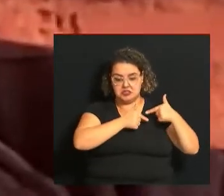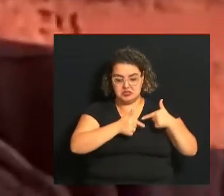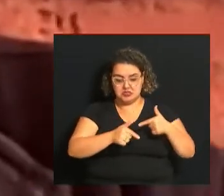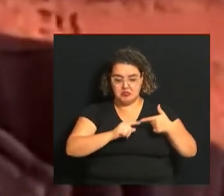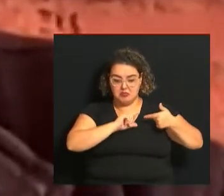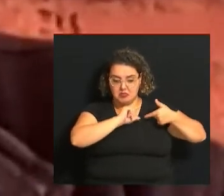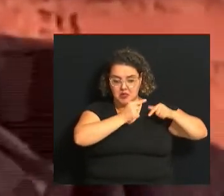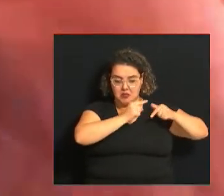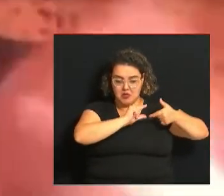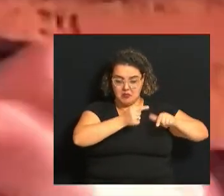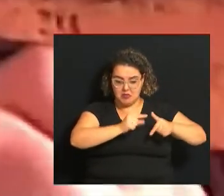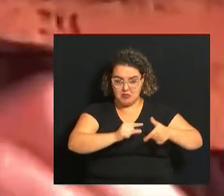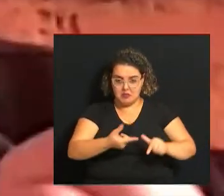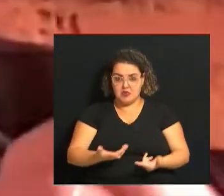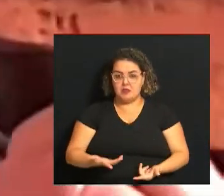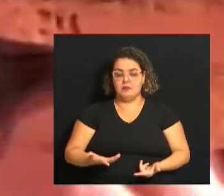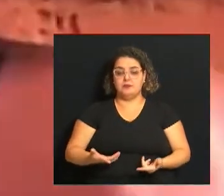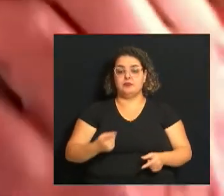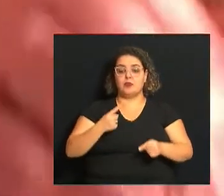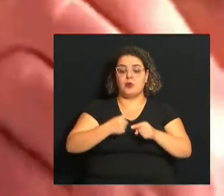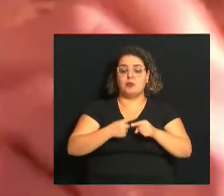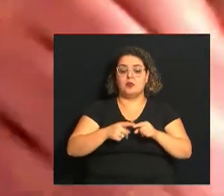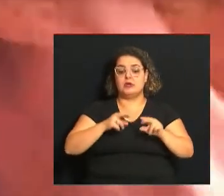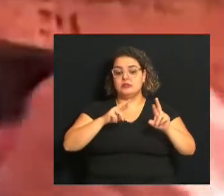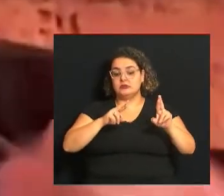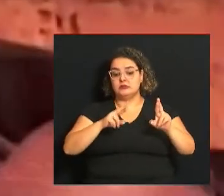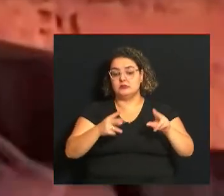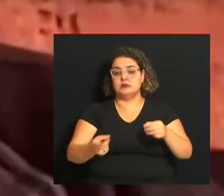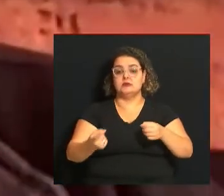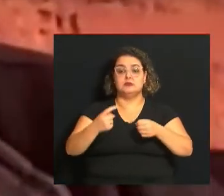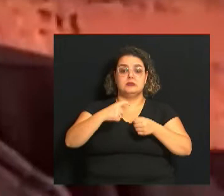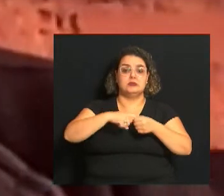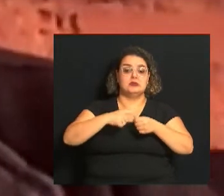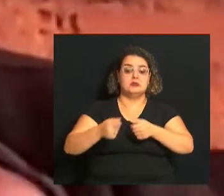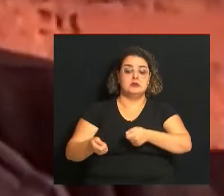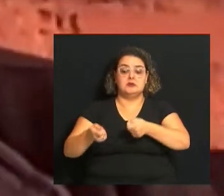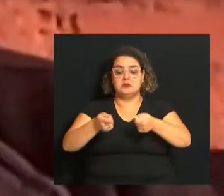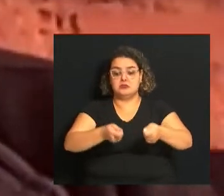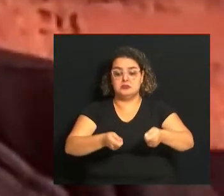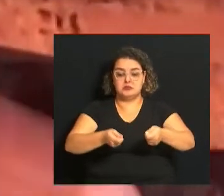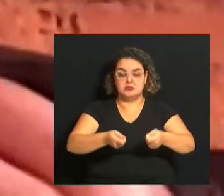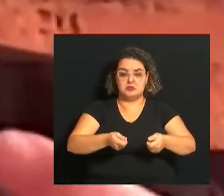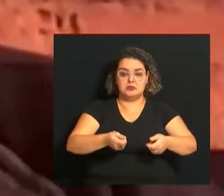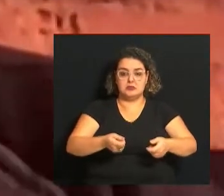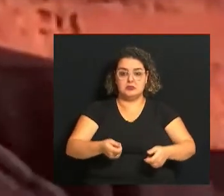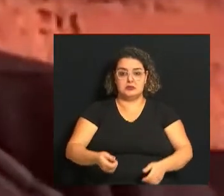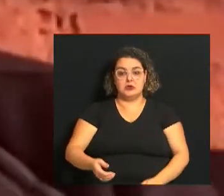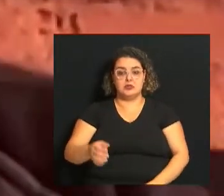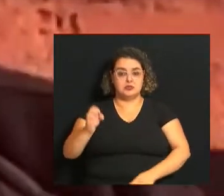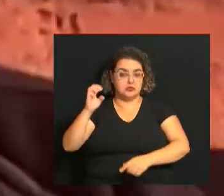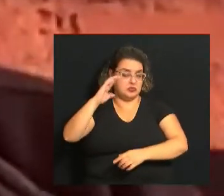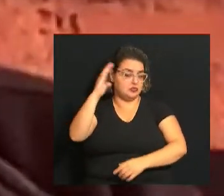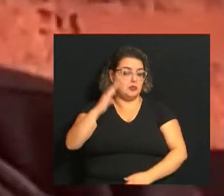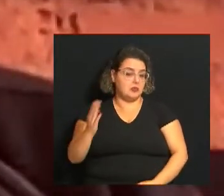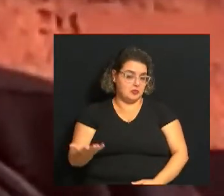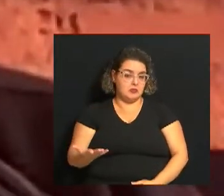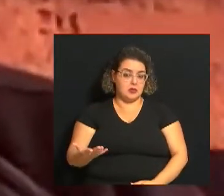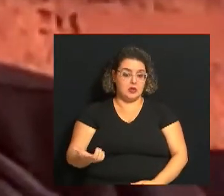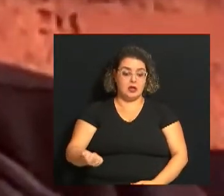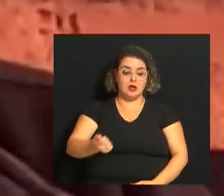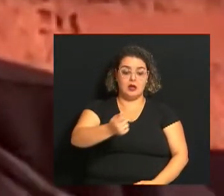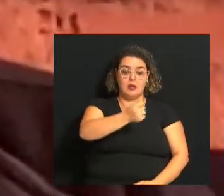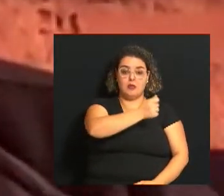ultraconservadores, porque se espera que volte a autoridade do Estado. Mas o autoritarismo, que é encarnado por esses